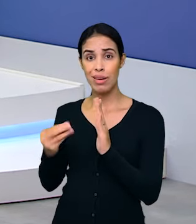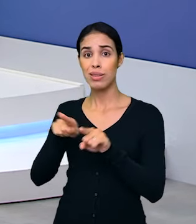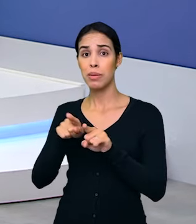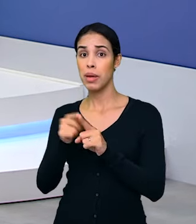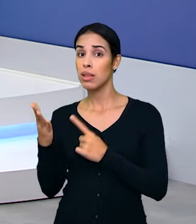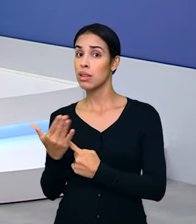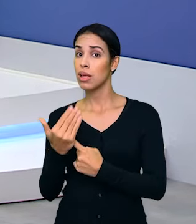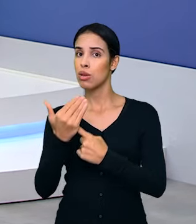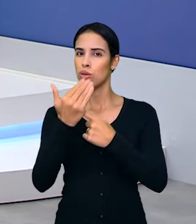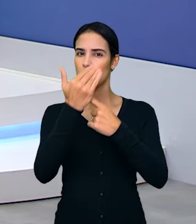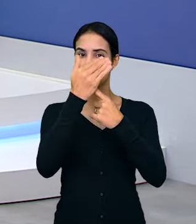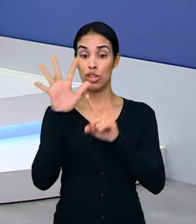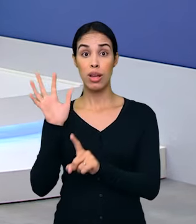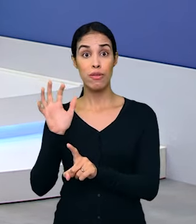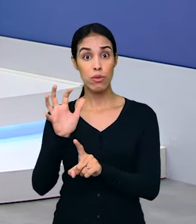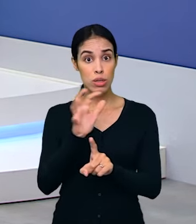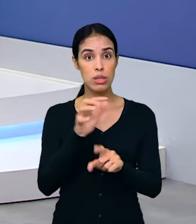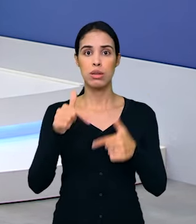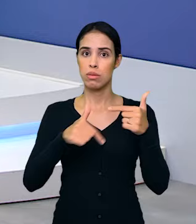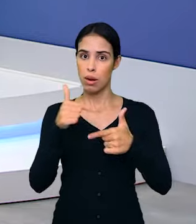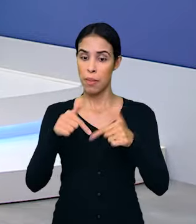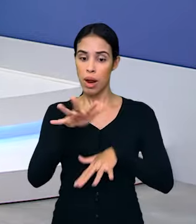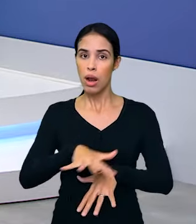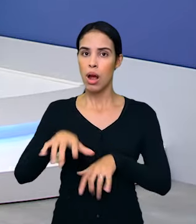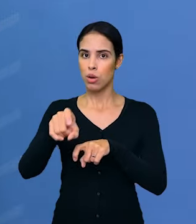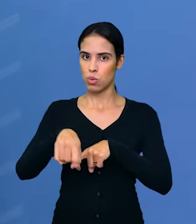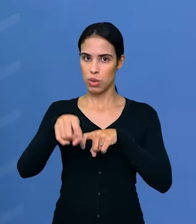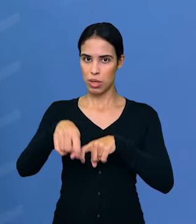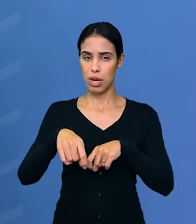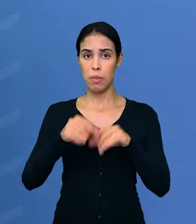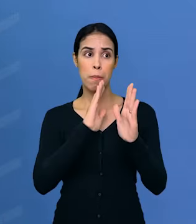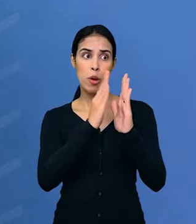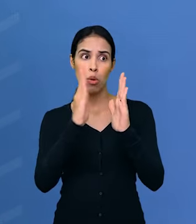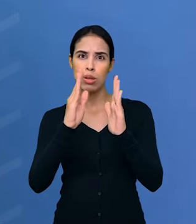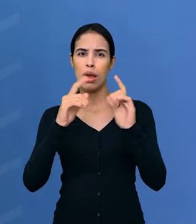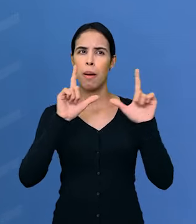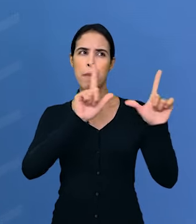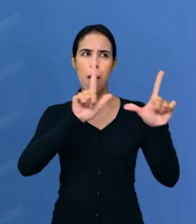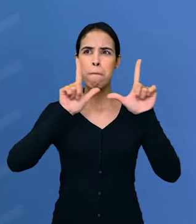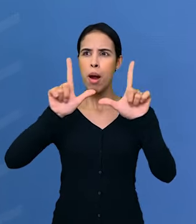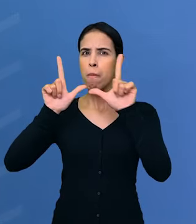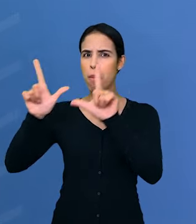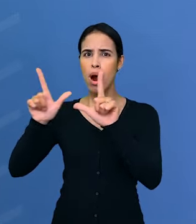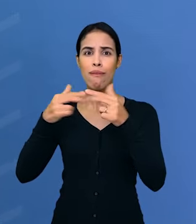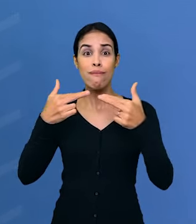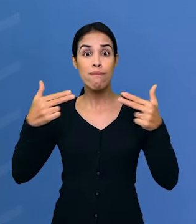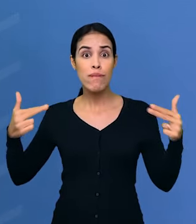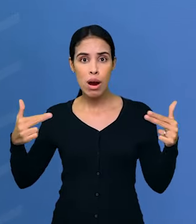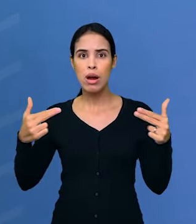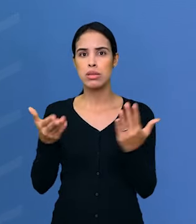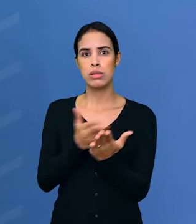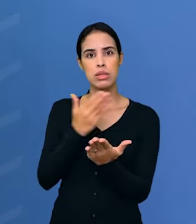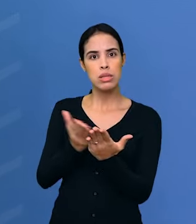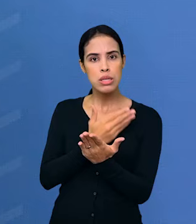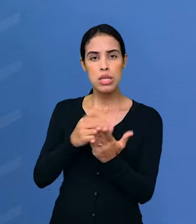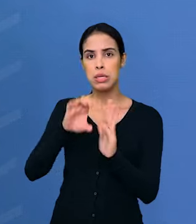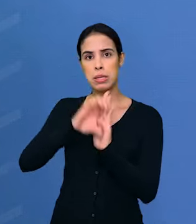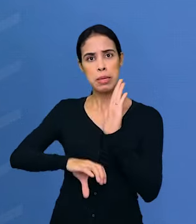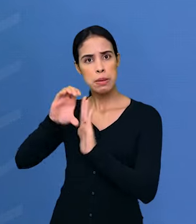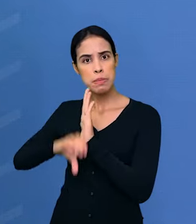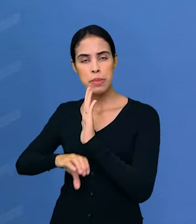da tecnologia e da mecanização para o trabalho no campo. O acervo conta com artigos e capítulos de livros, entre